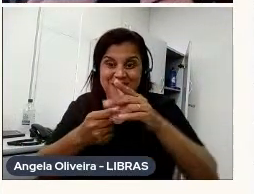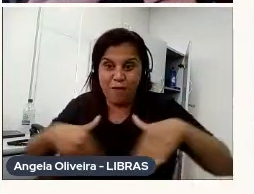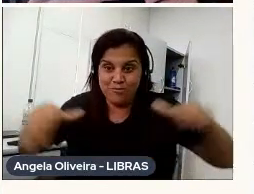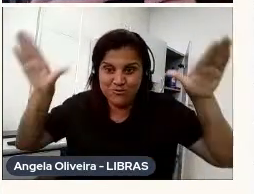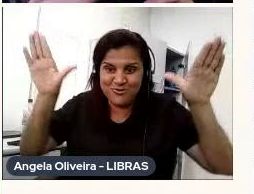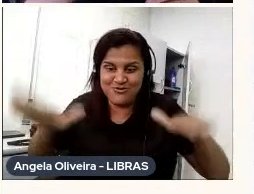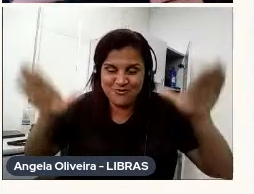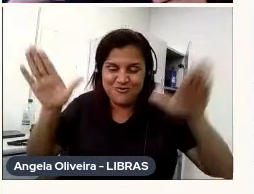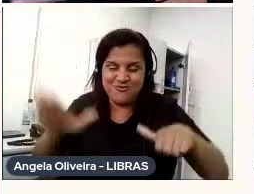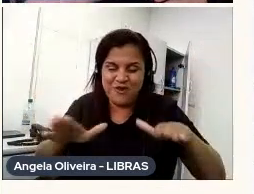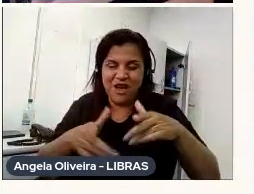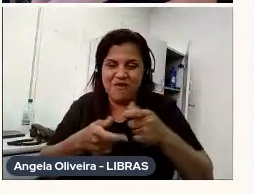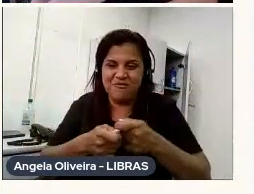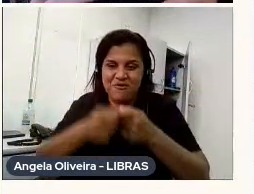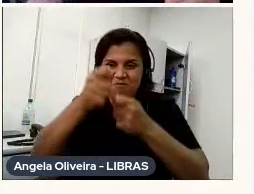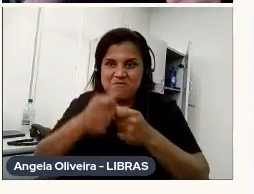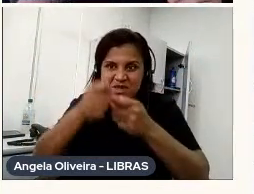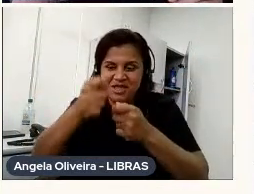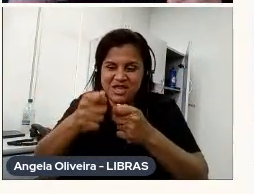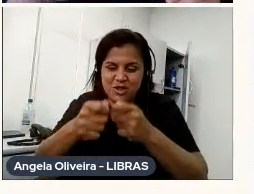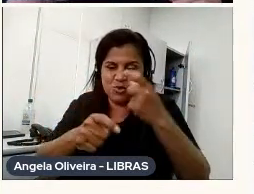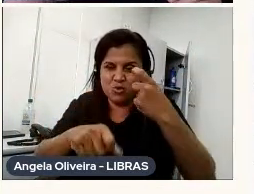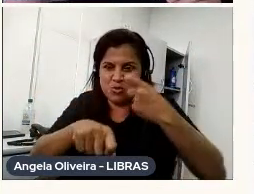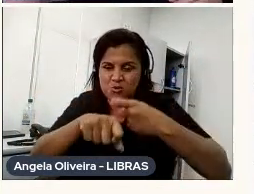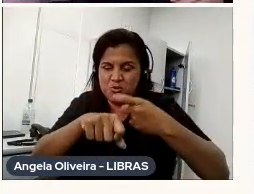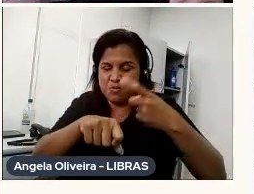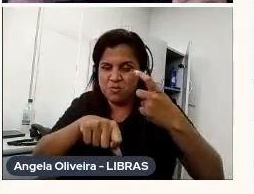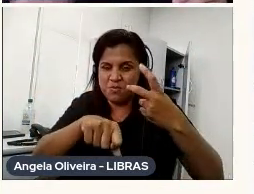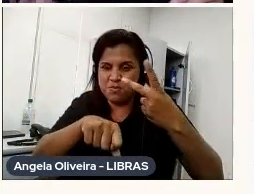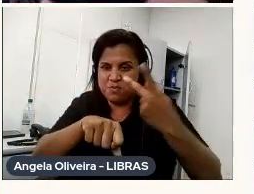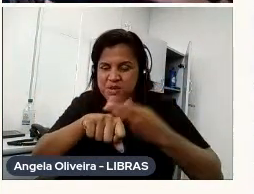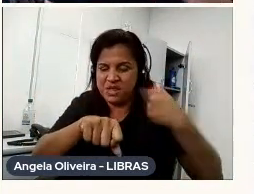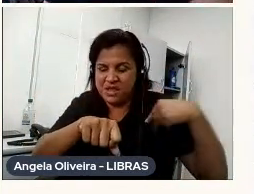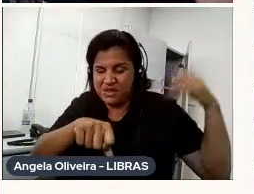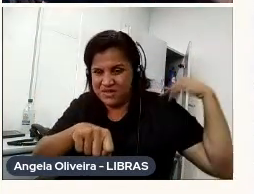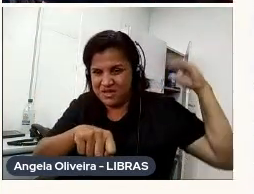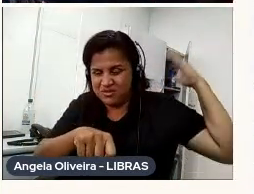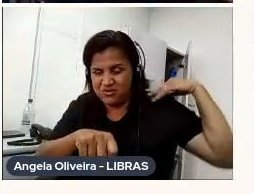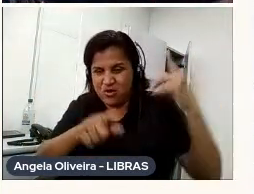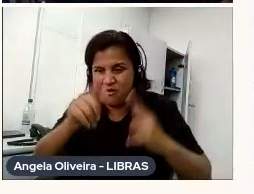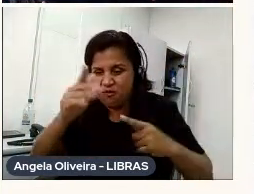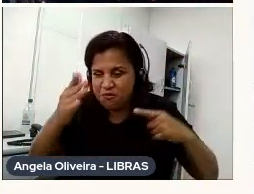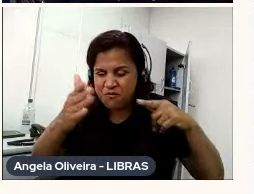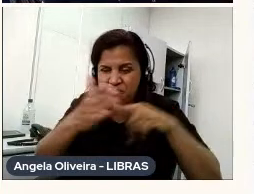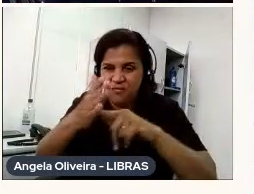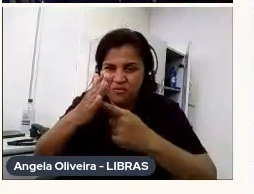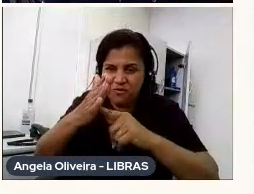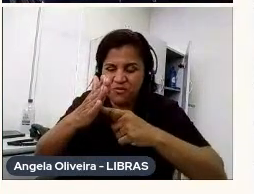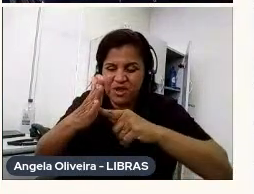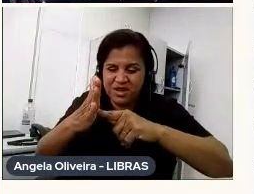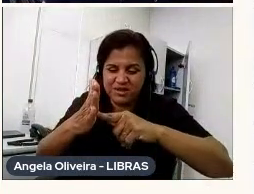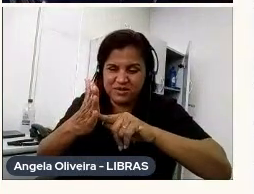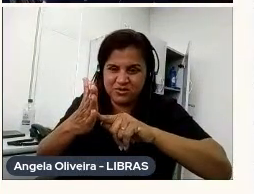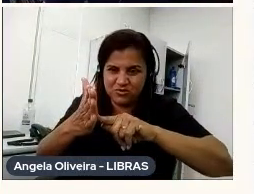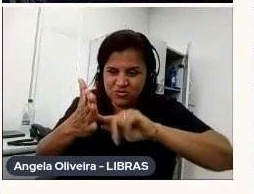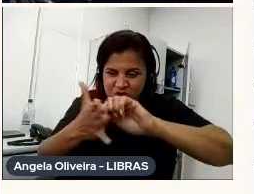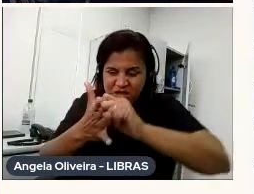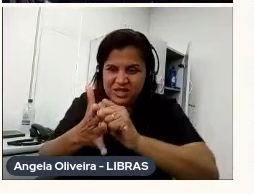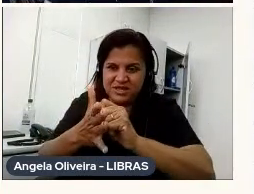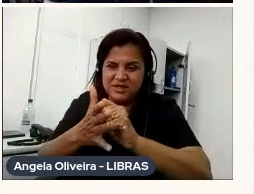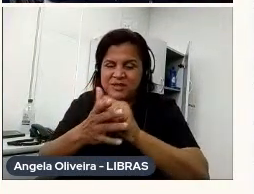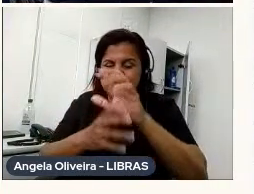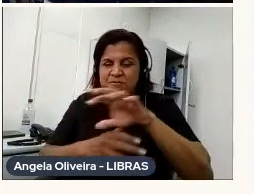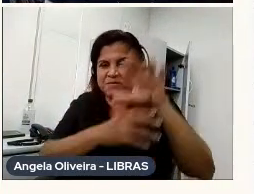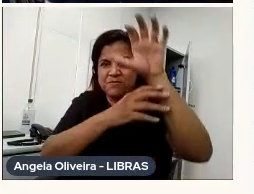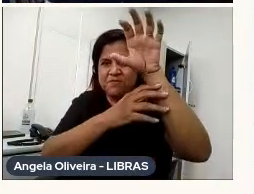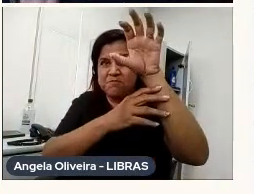o metal nas costas dele, e furando o cenário, encaixando esse personagem no ar, né, pra ficar no ar,